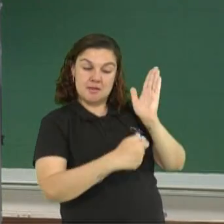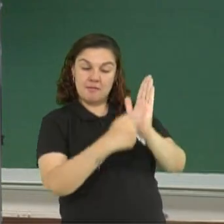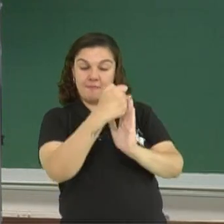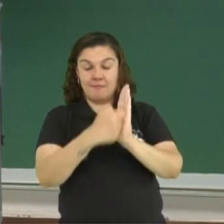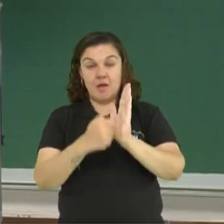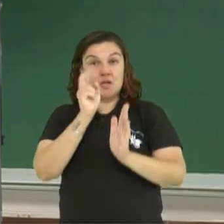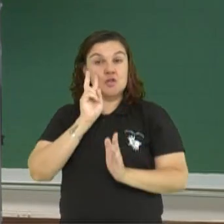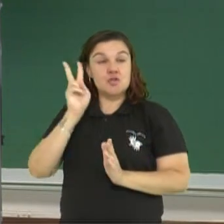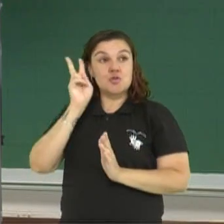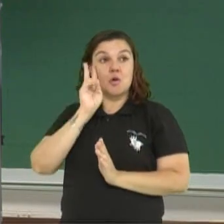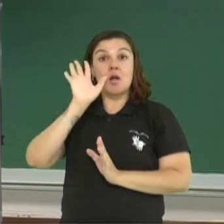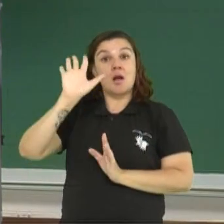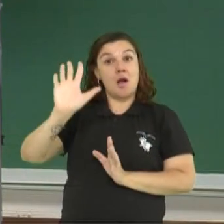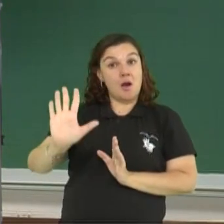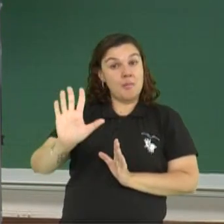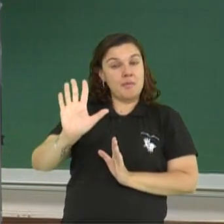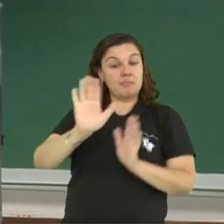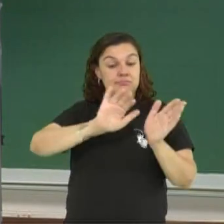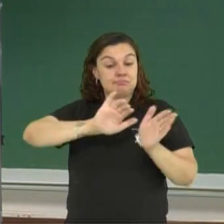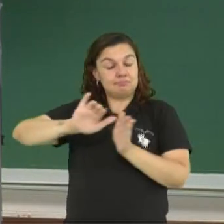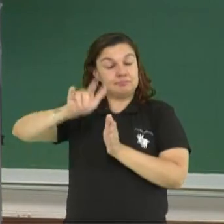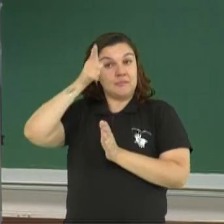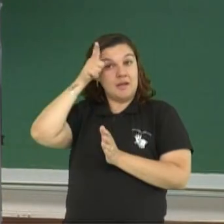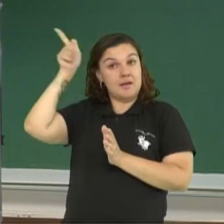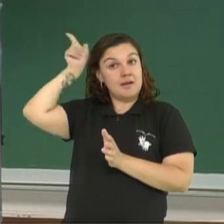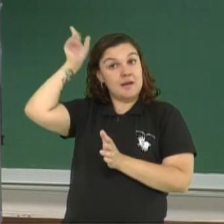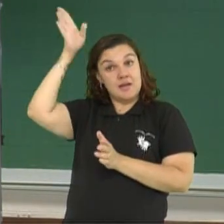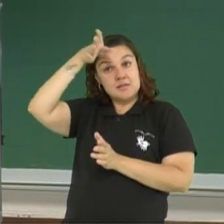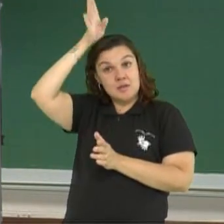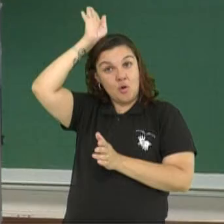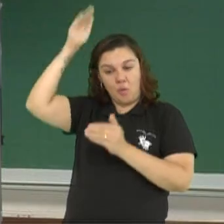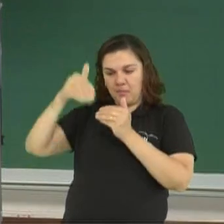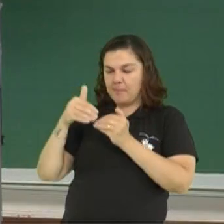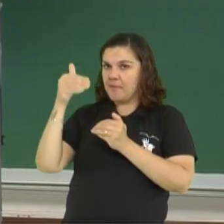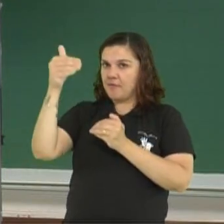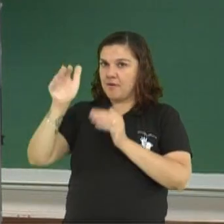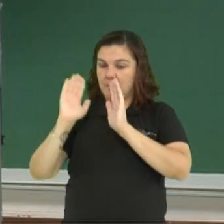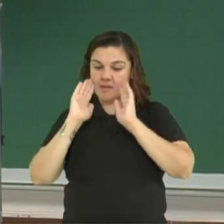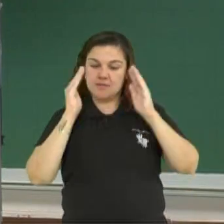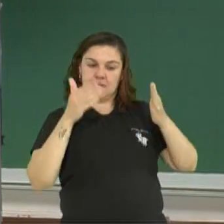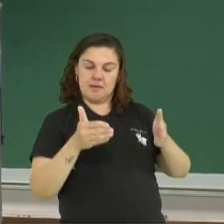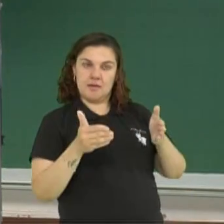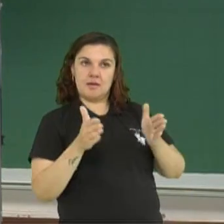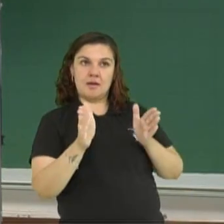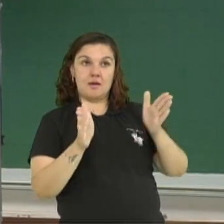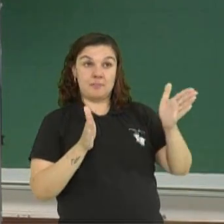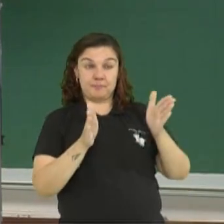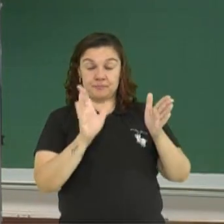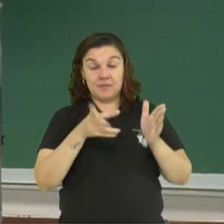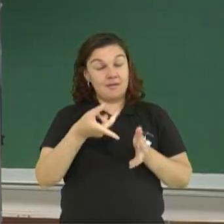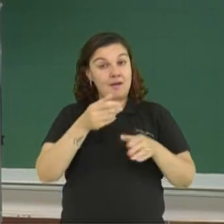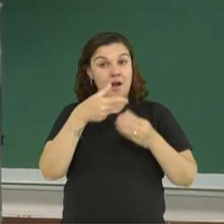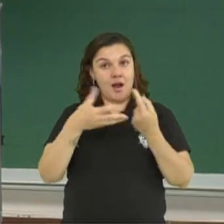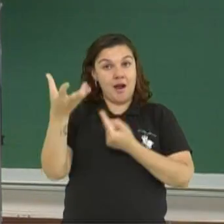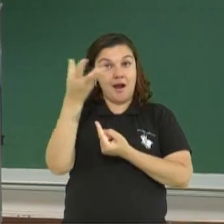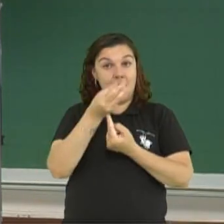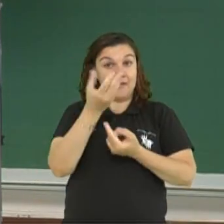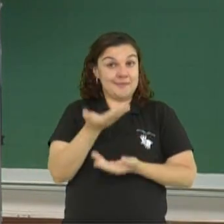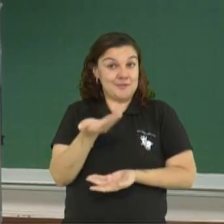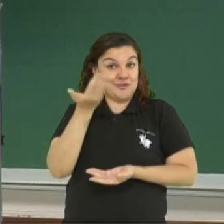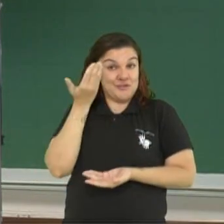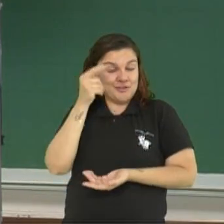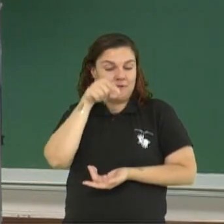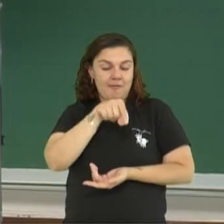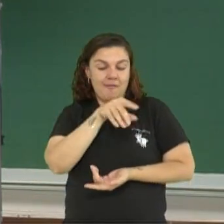ter uma exceção com relação à Grécia e Roma, que a gente vai falar mais para frente. Mas, basicamente, a arte média, a arte antiga, me perdoe,